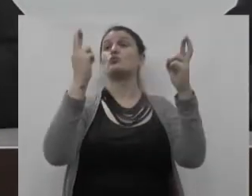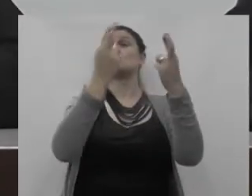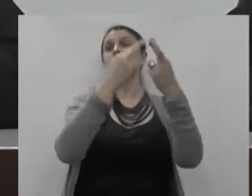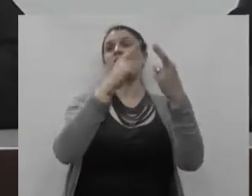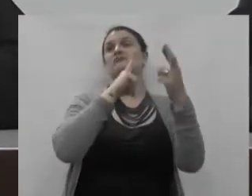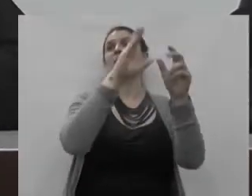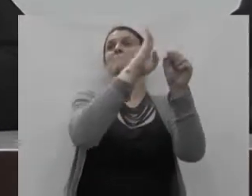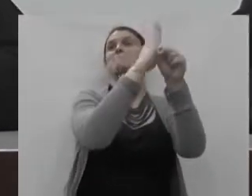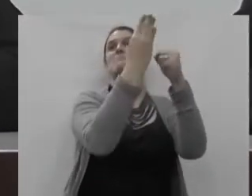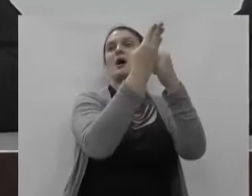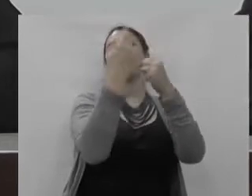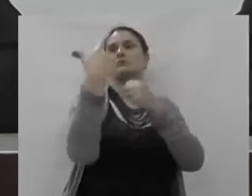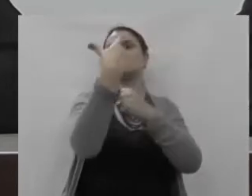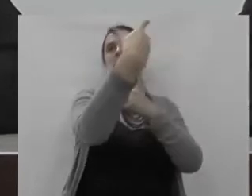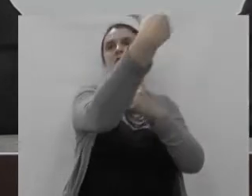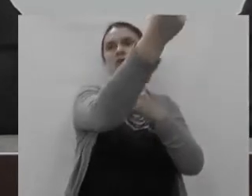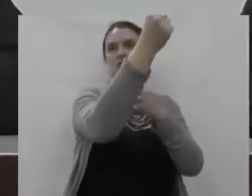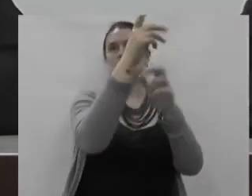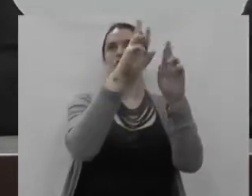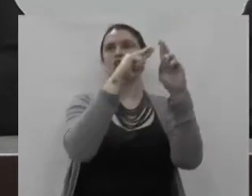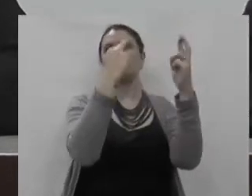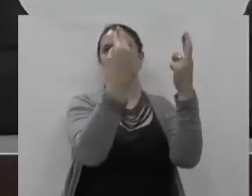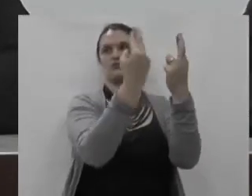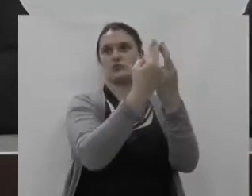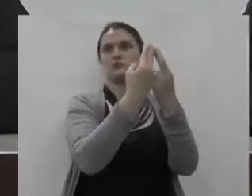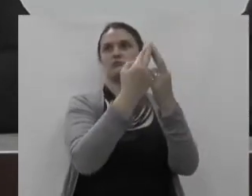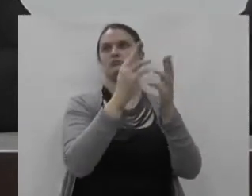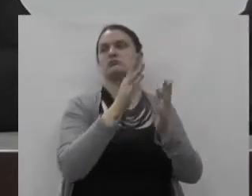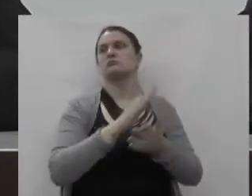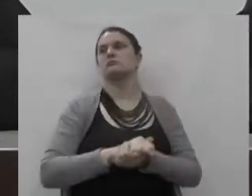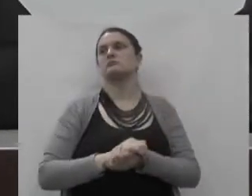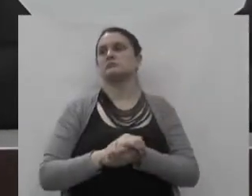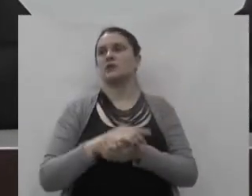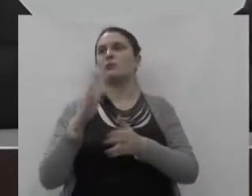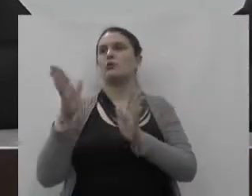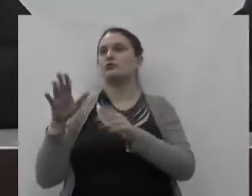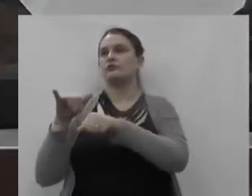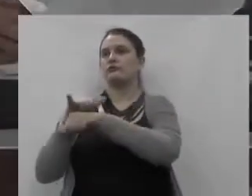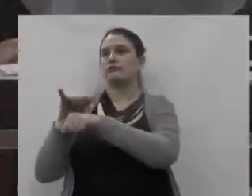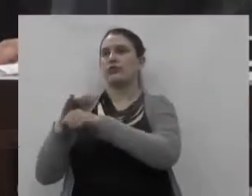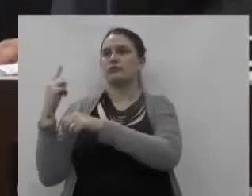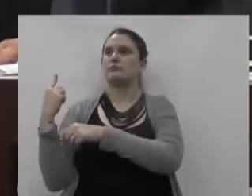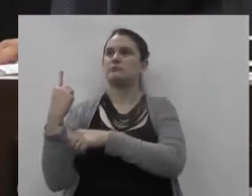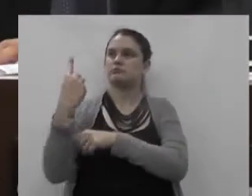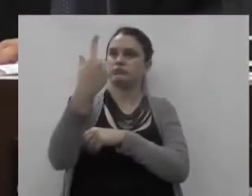que ajude na confecção do requerimento junto ao diretor-geral desta casa.